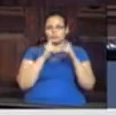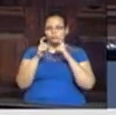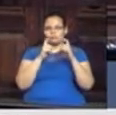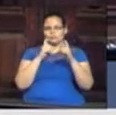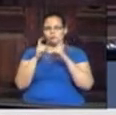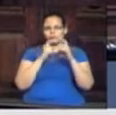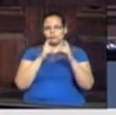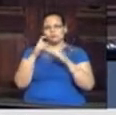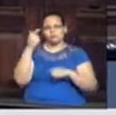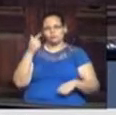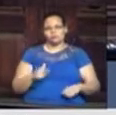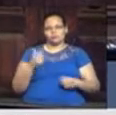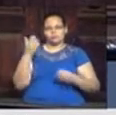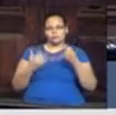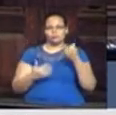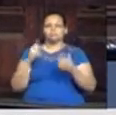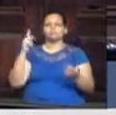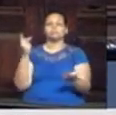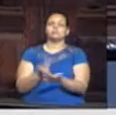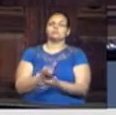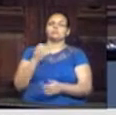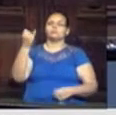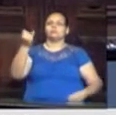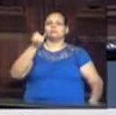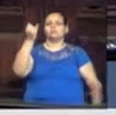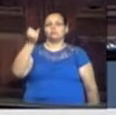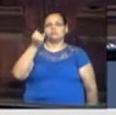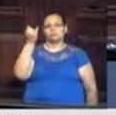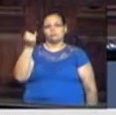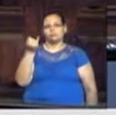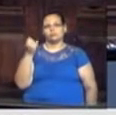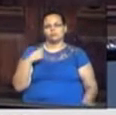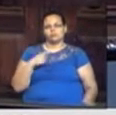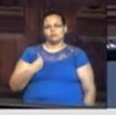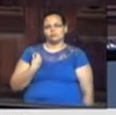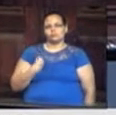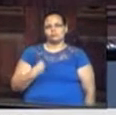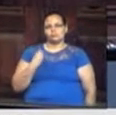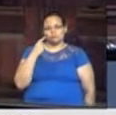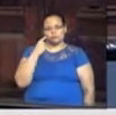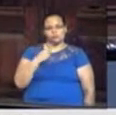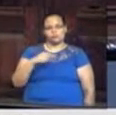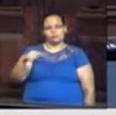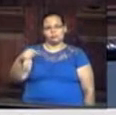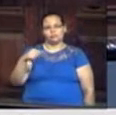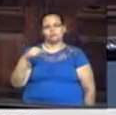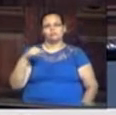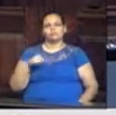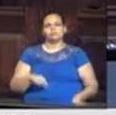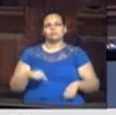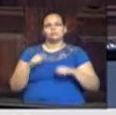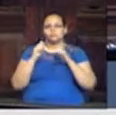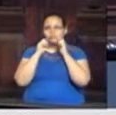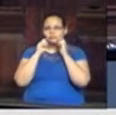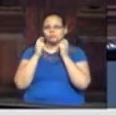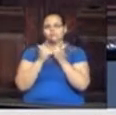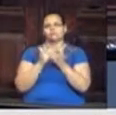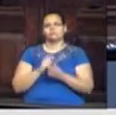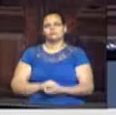discutir e me pronunciar sobre os acontecimentos importantes que vivemos essa semana no Parlamento